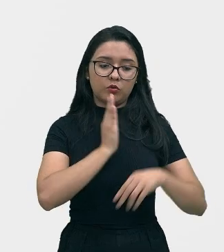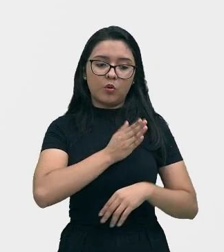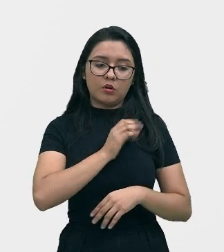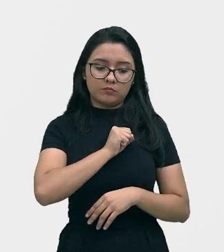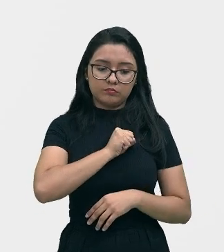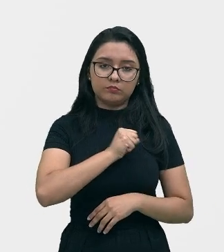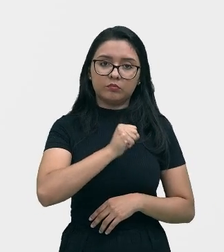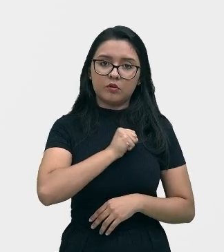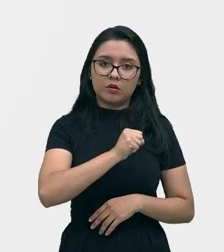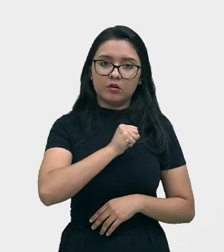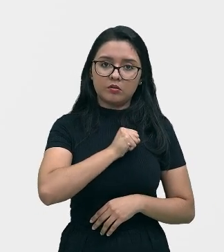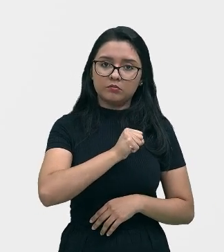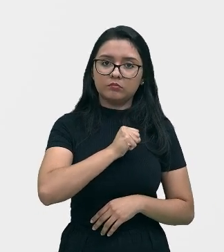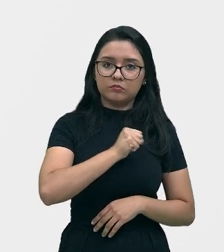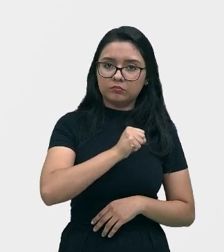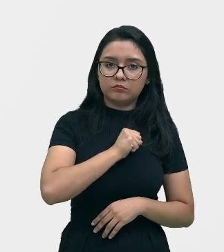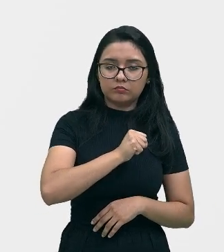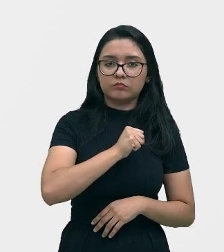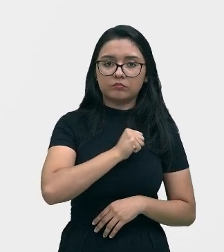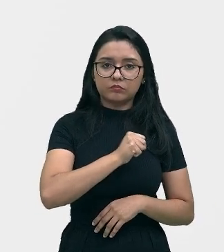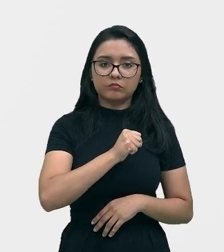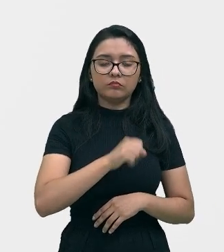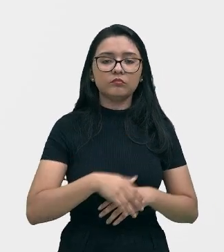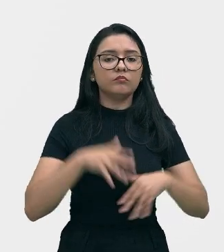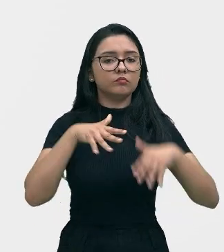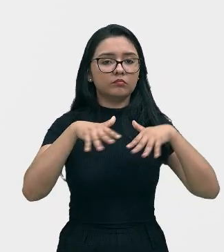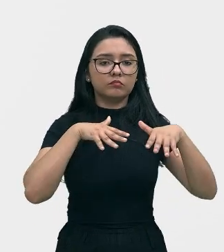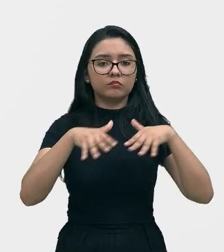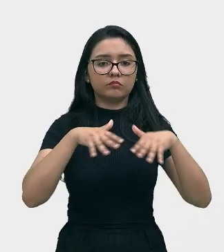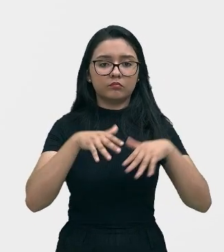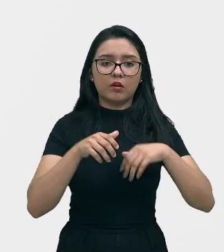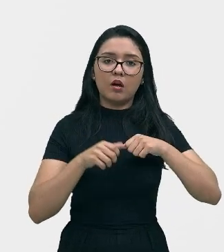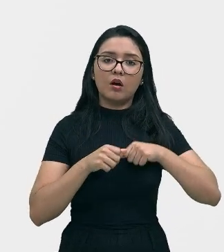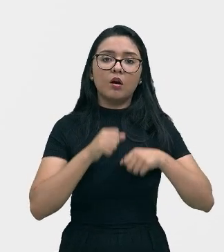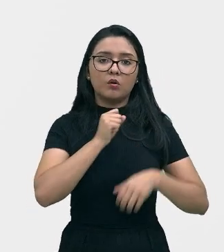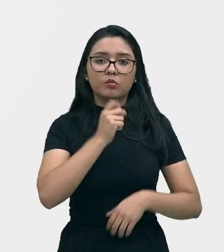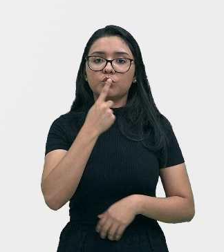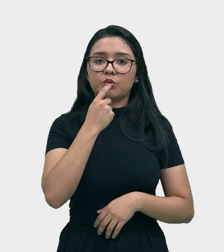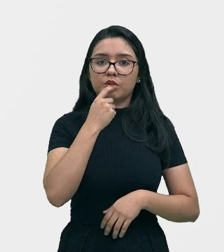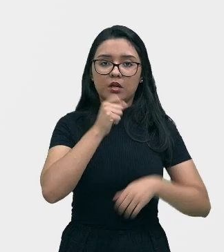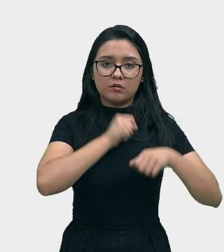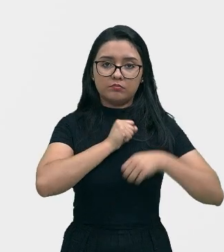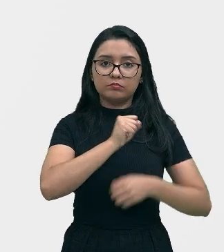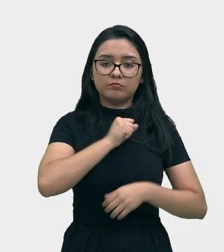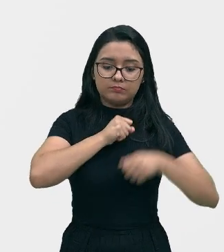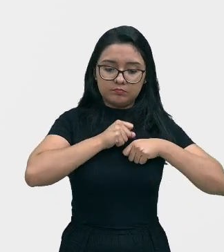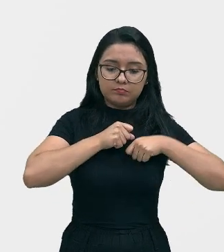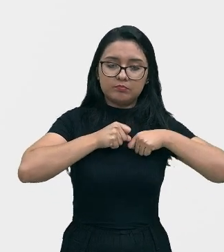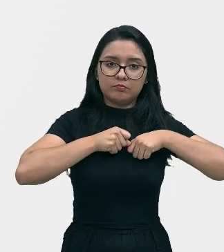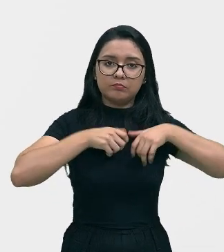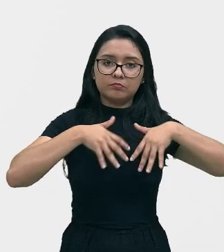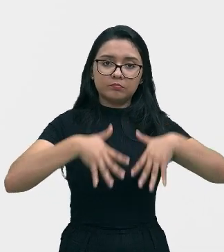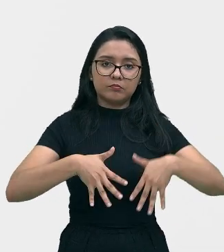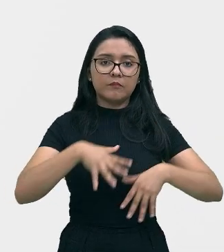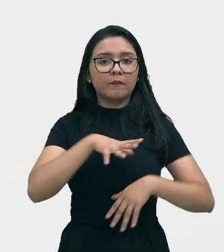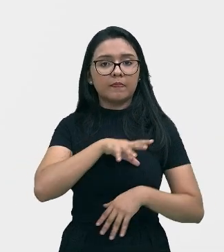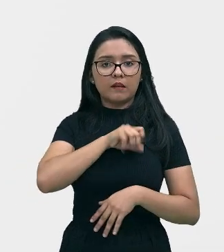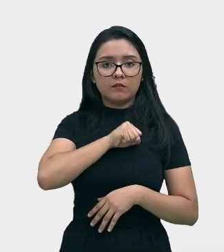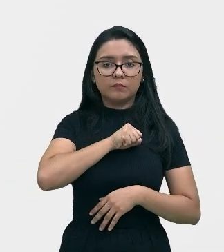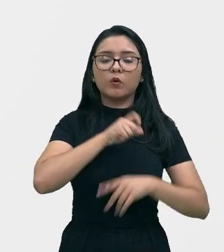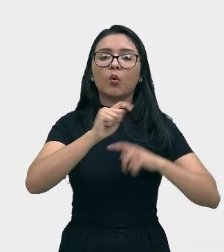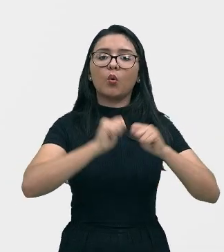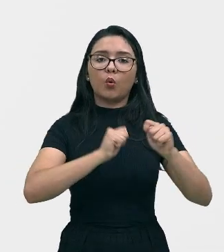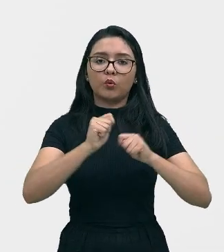obedecendo o ritmo de descargas elétricas, impulsiona o sangue para o corpo. E a contração do músculo é controlada